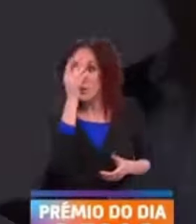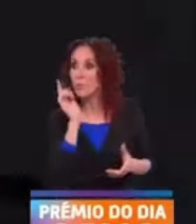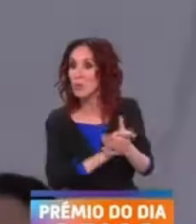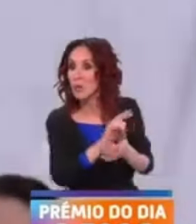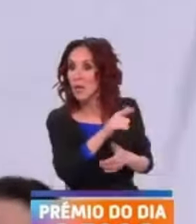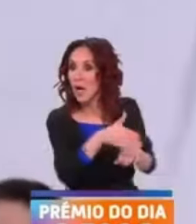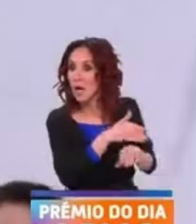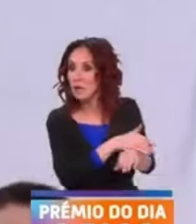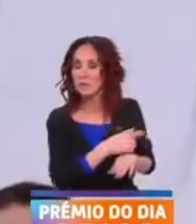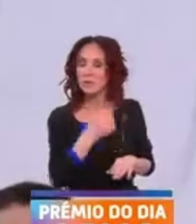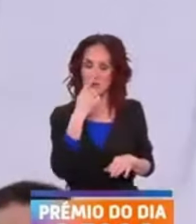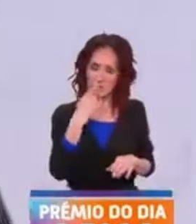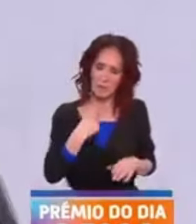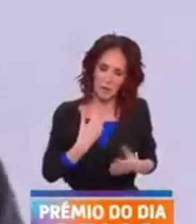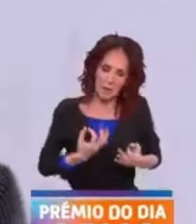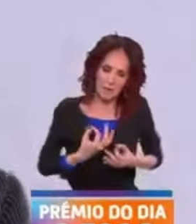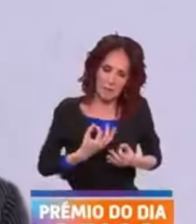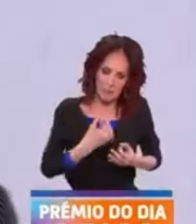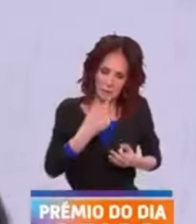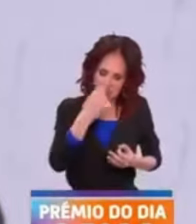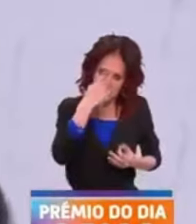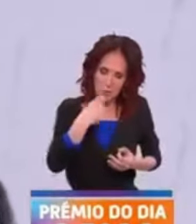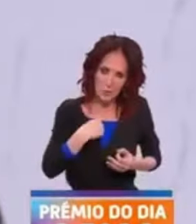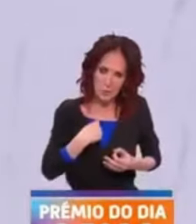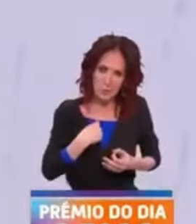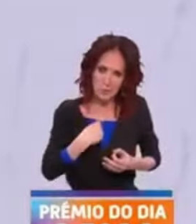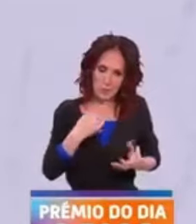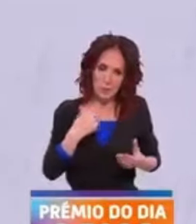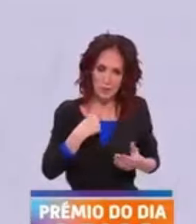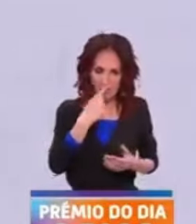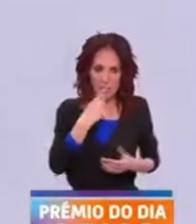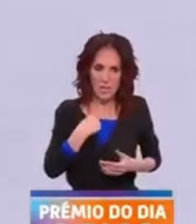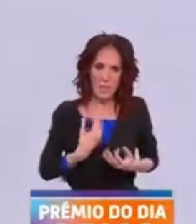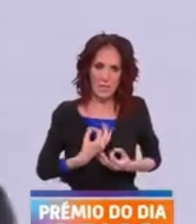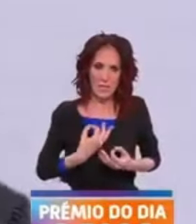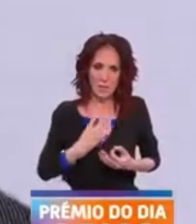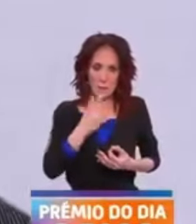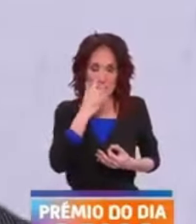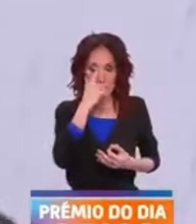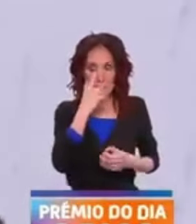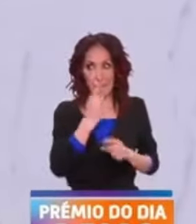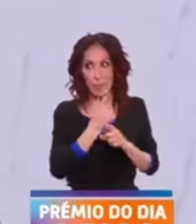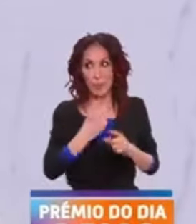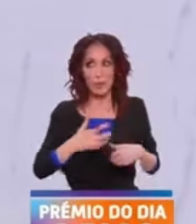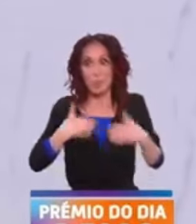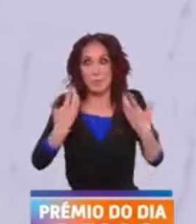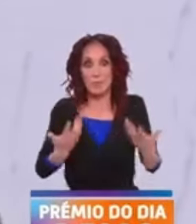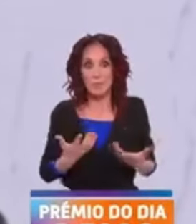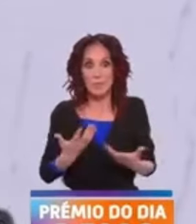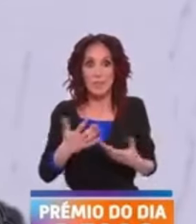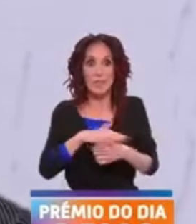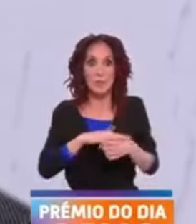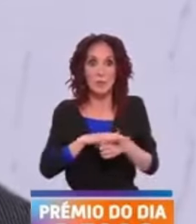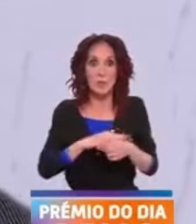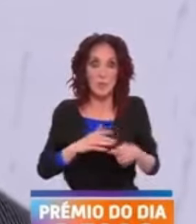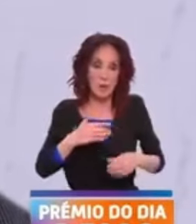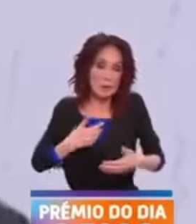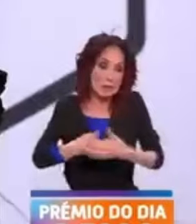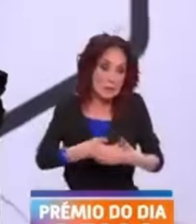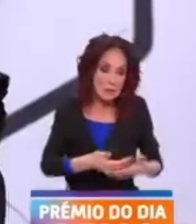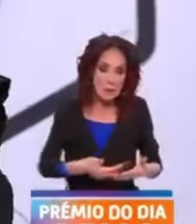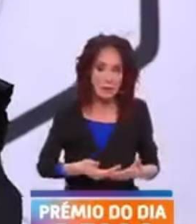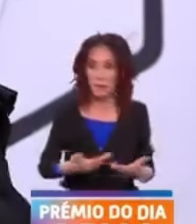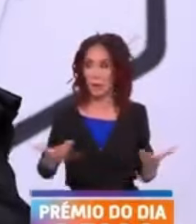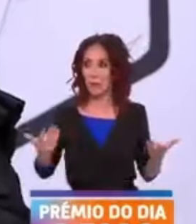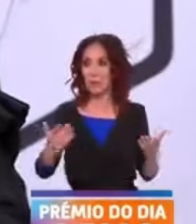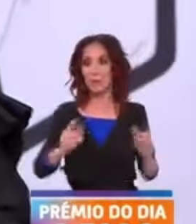que reune eh muitas das suas crónicas no jornal correi da manhã tem o prvaci de do Inspetor